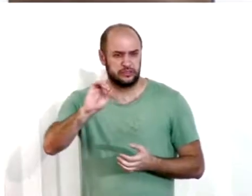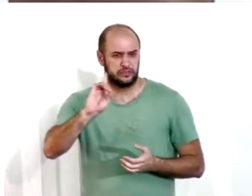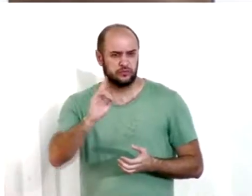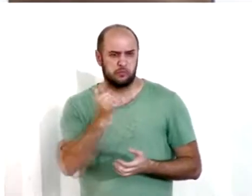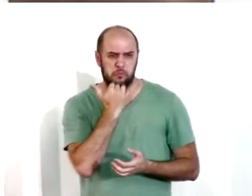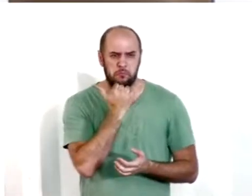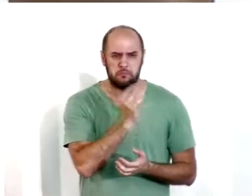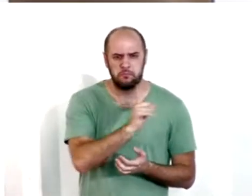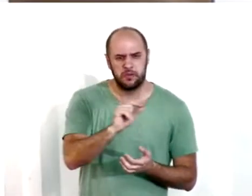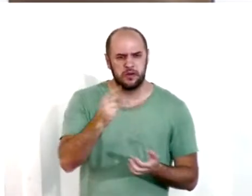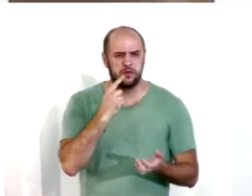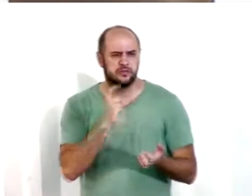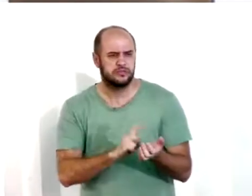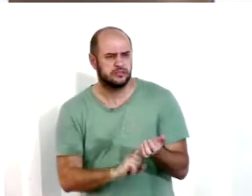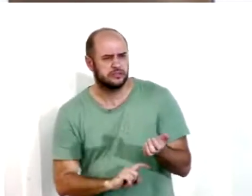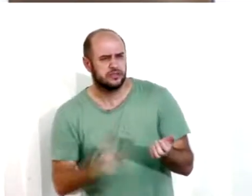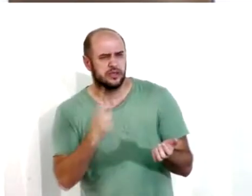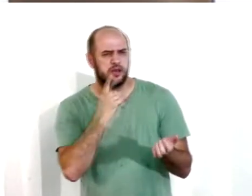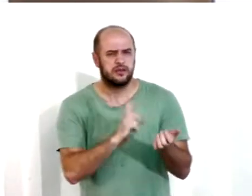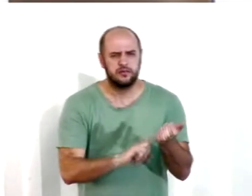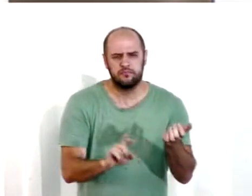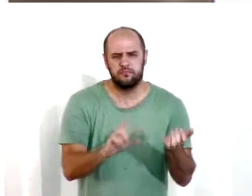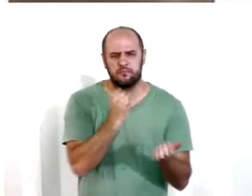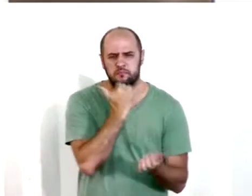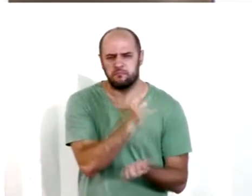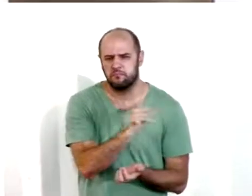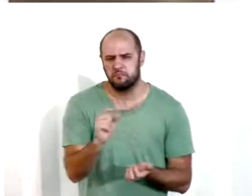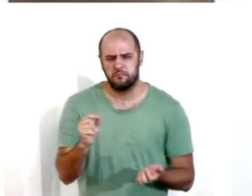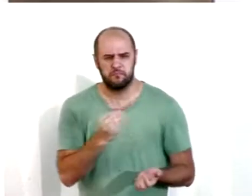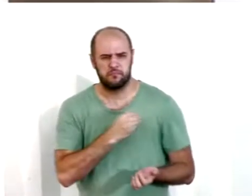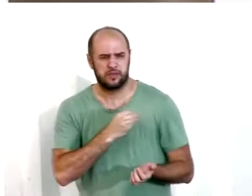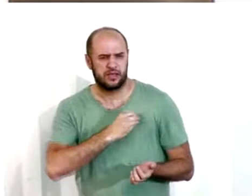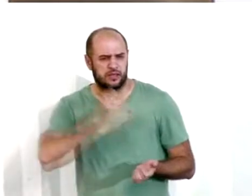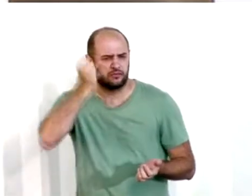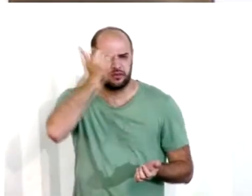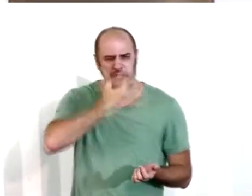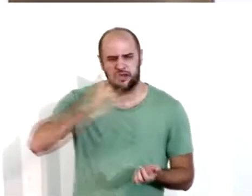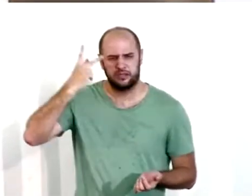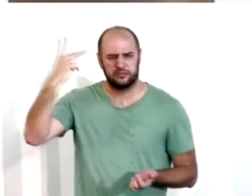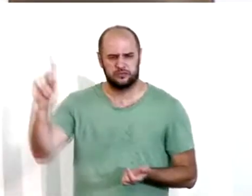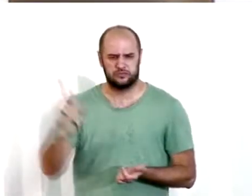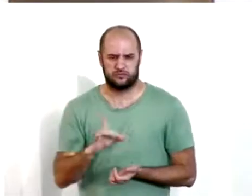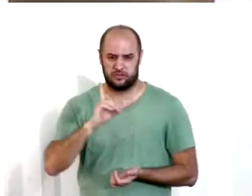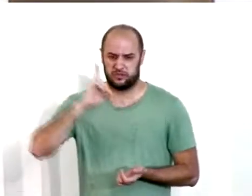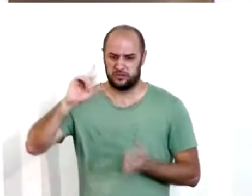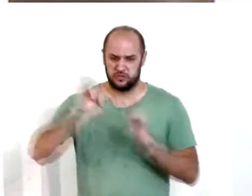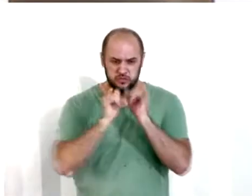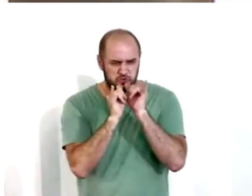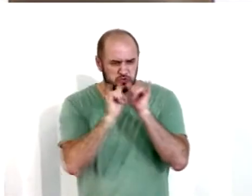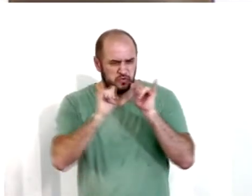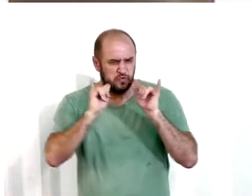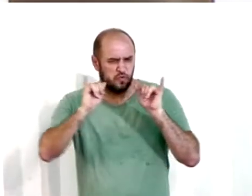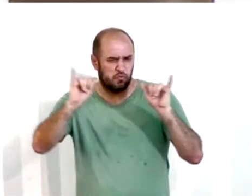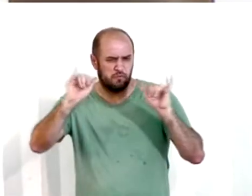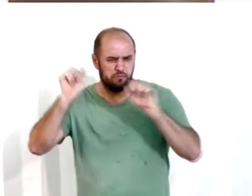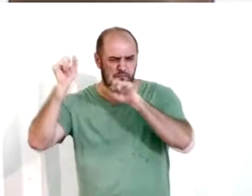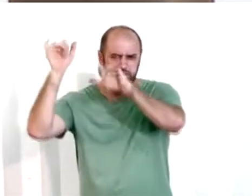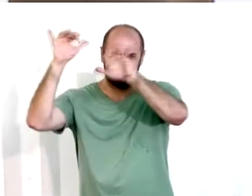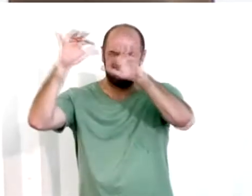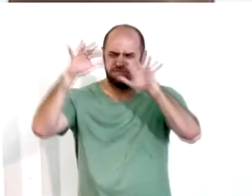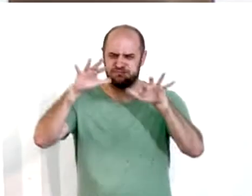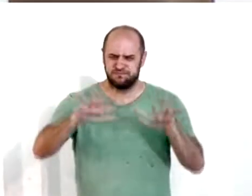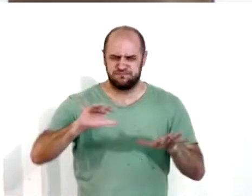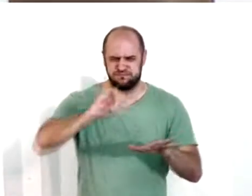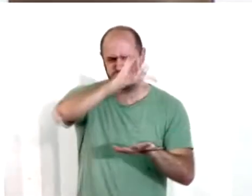redenção pelo seu sangue, a remissão dos pecados, segundo a riqueza da sua graça, que Deus derramou abundantemente sobre nós, em